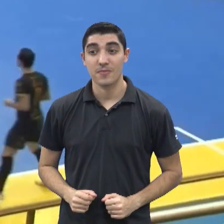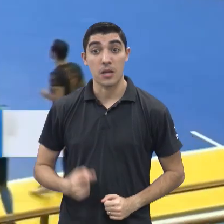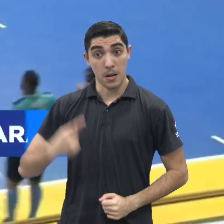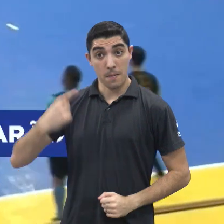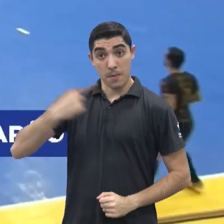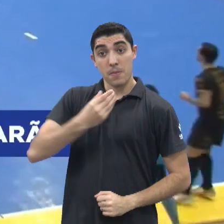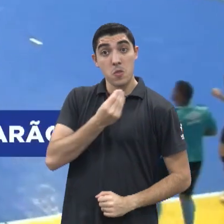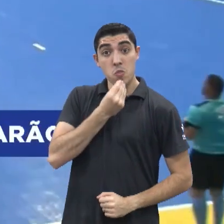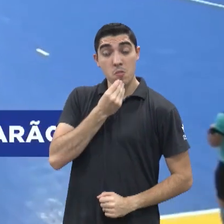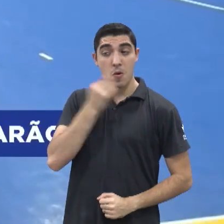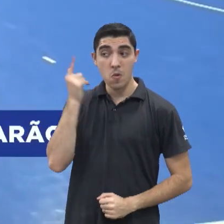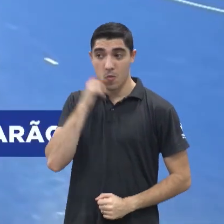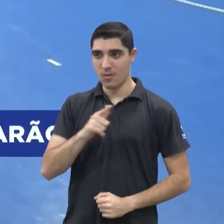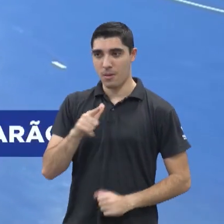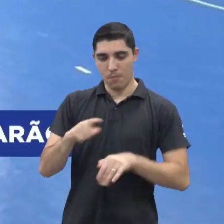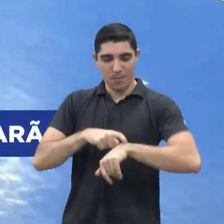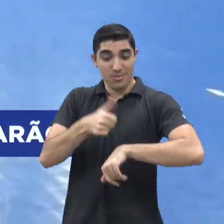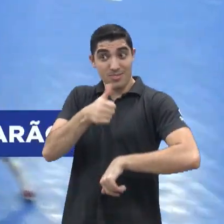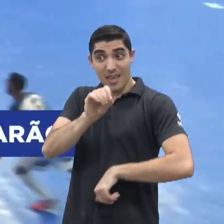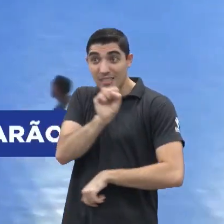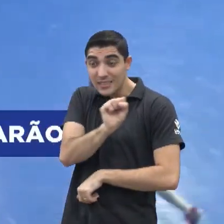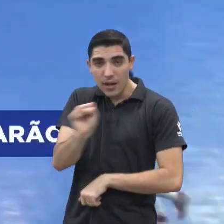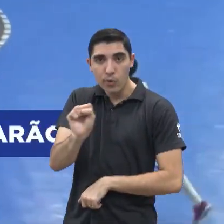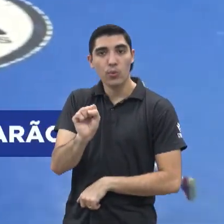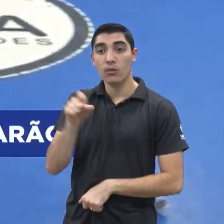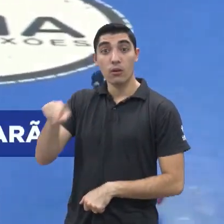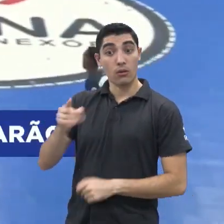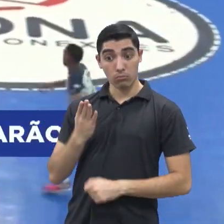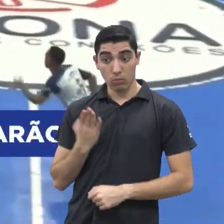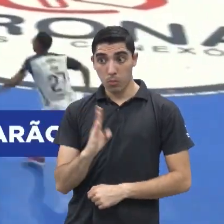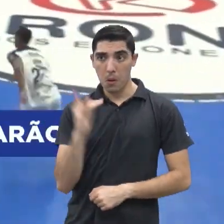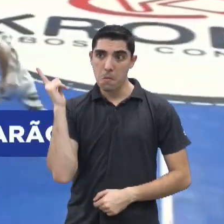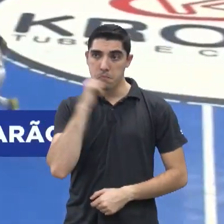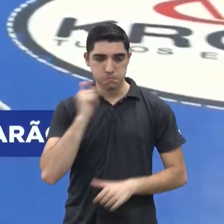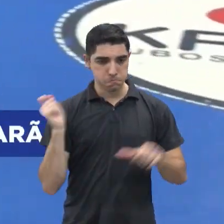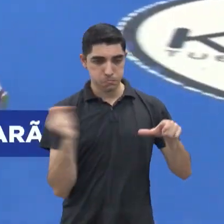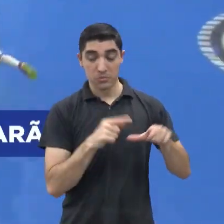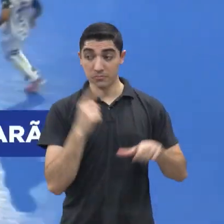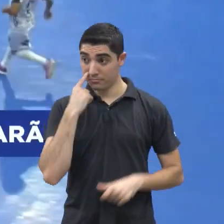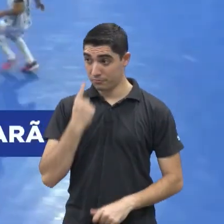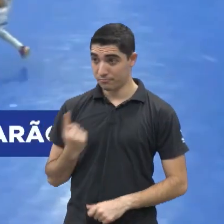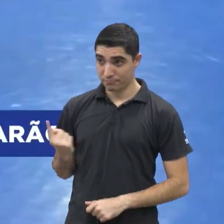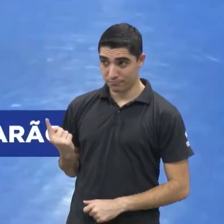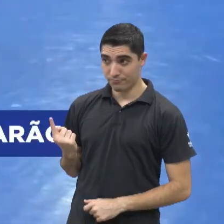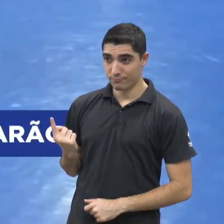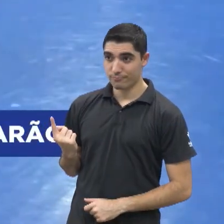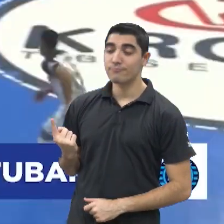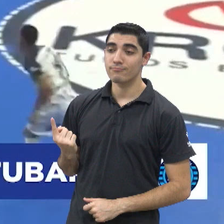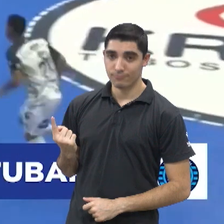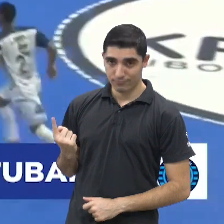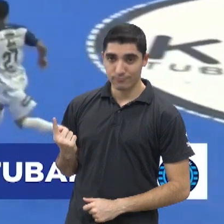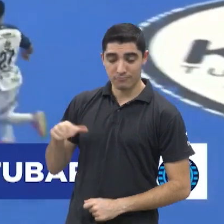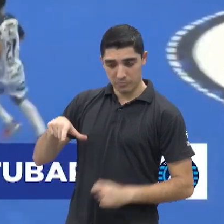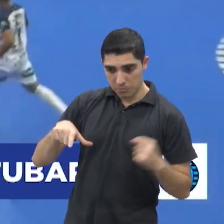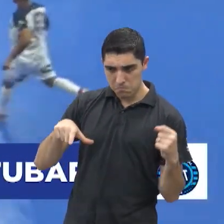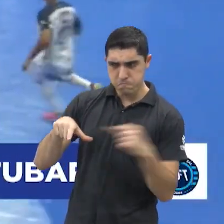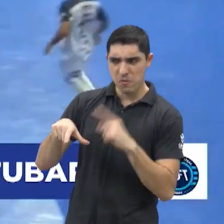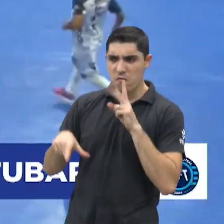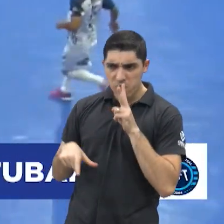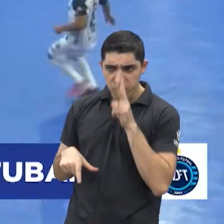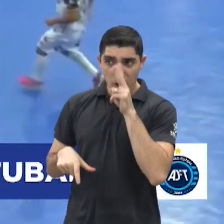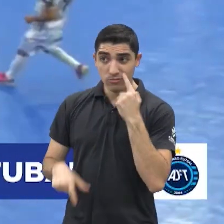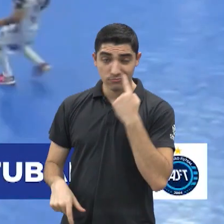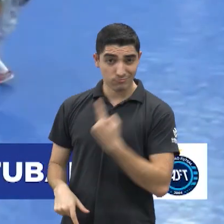segundos de bola rolando e foi pro Tubarão. O experiente Marinho dominou pela direita e bateu cruzado, forte, sem chances para